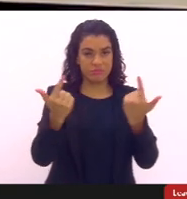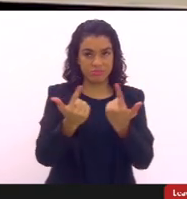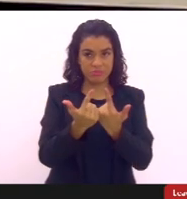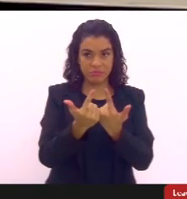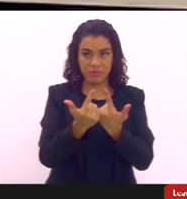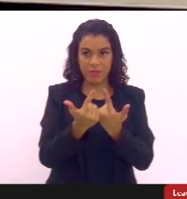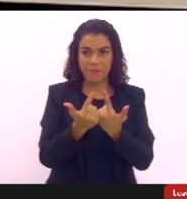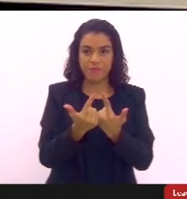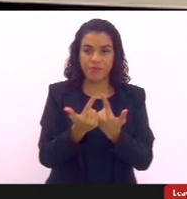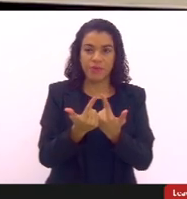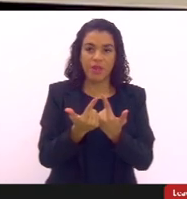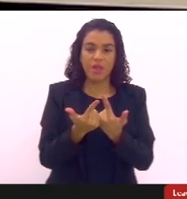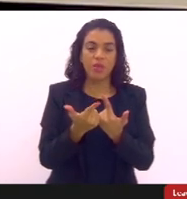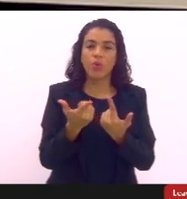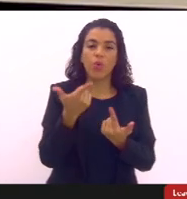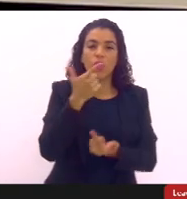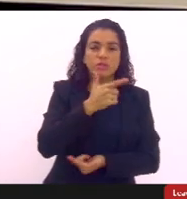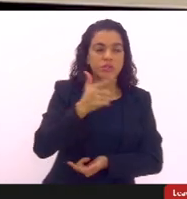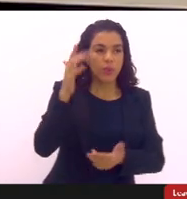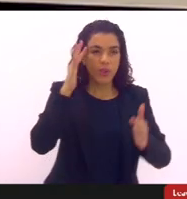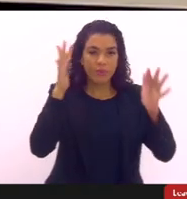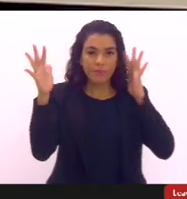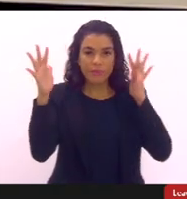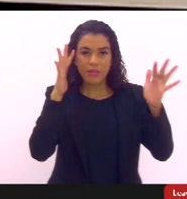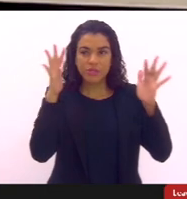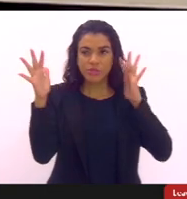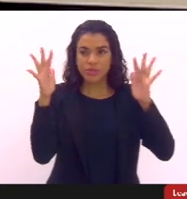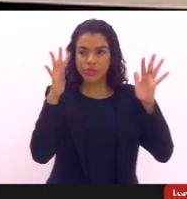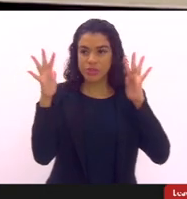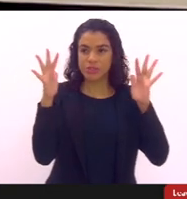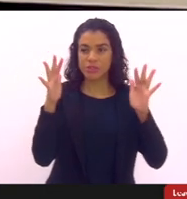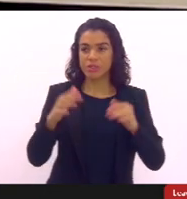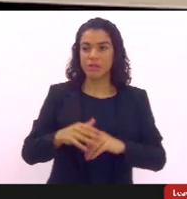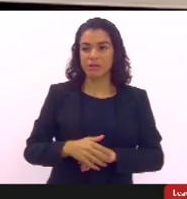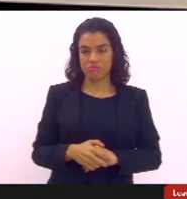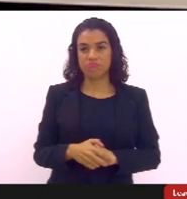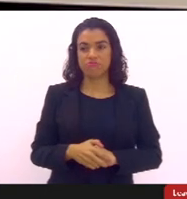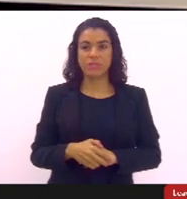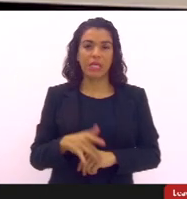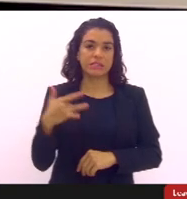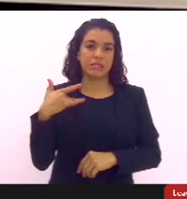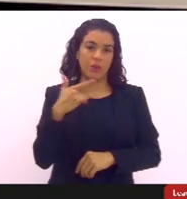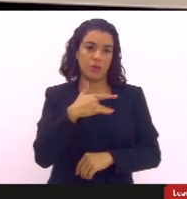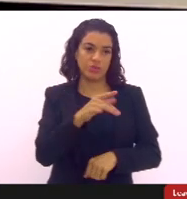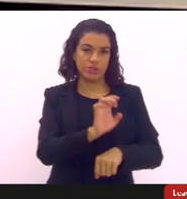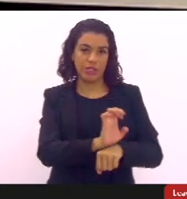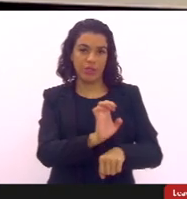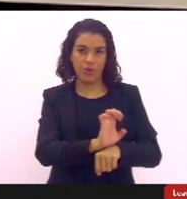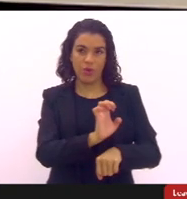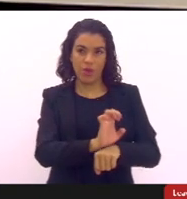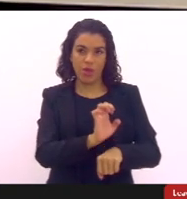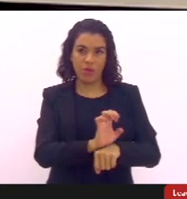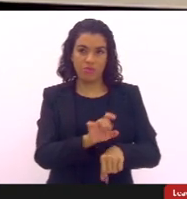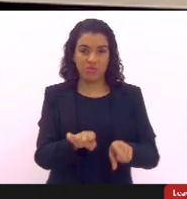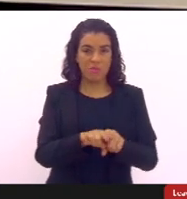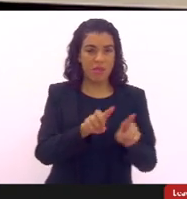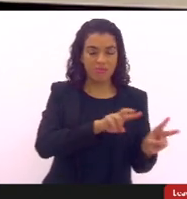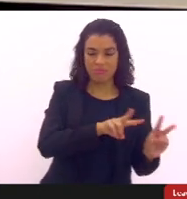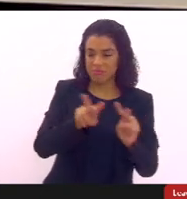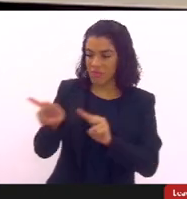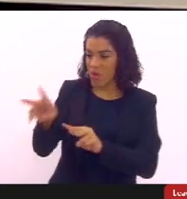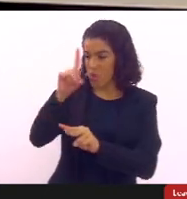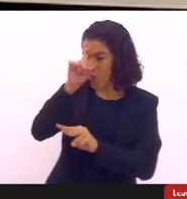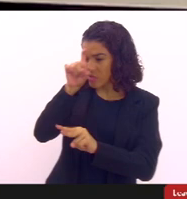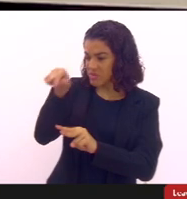seria imaginável que a providência a cargo da saúde estadual fosse de não reconhecer o Hospital Sanatório Penal